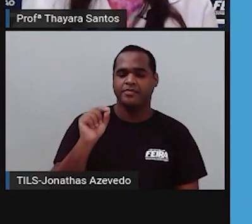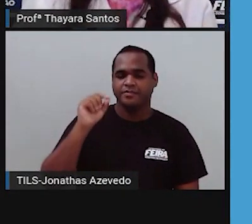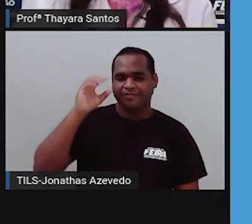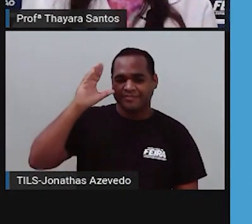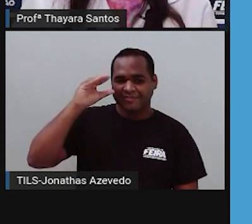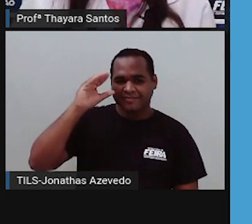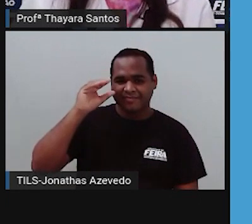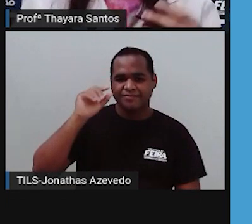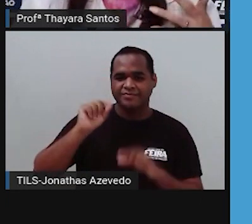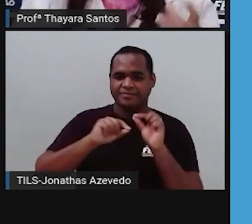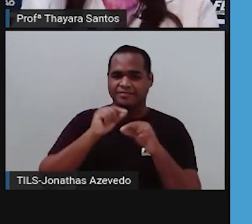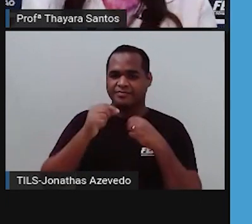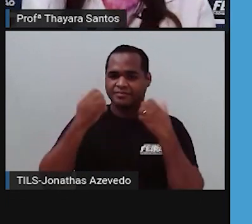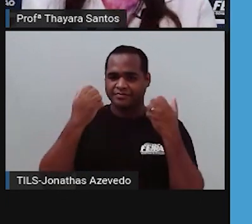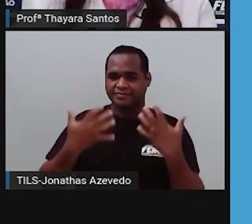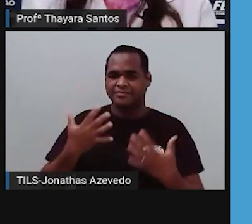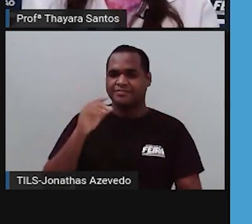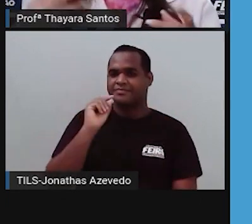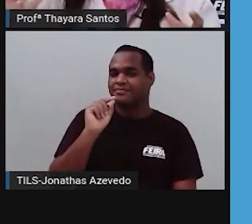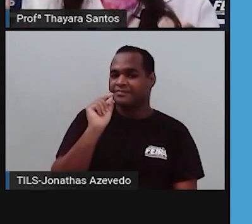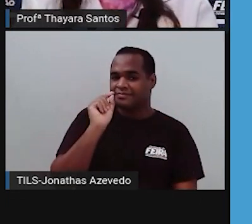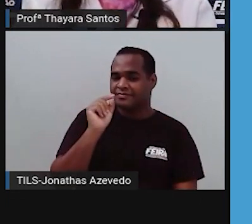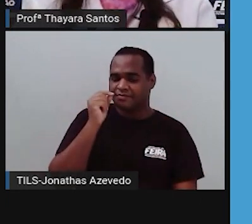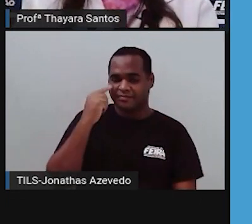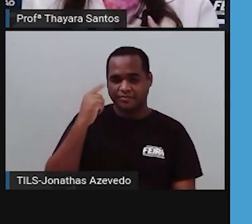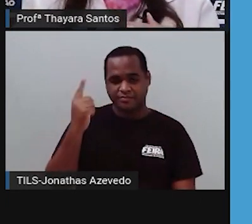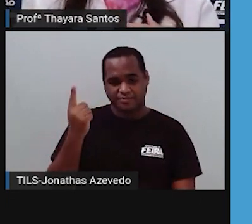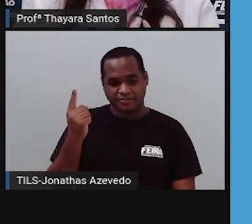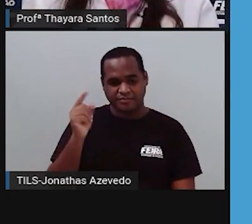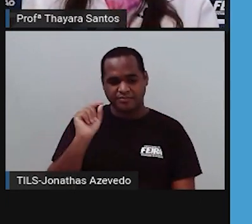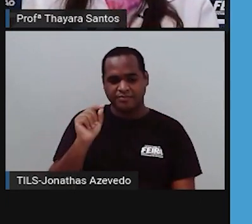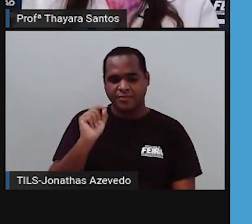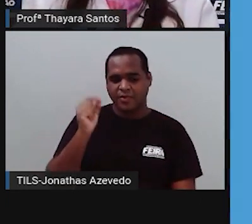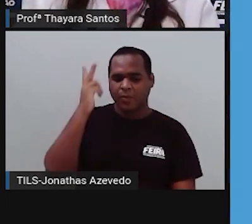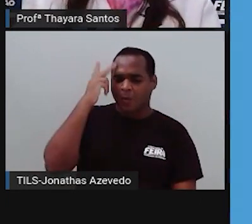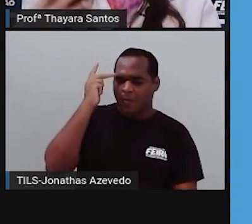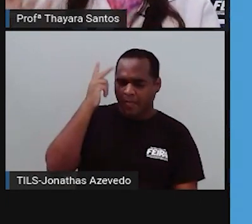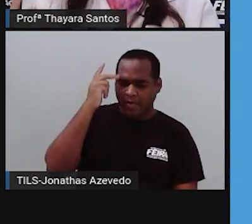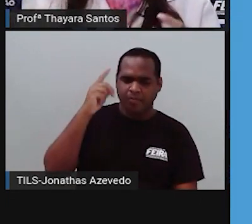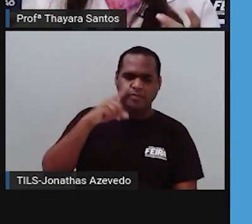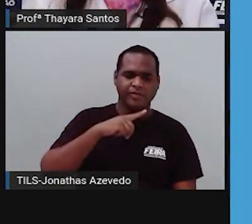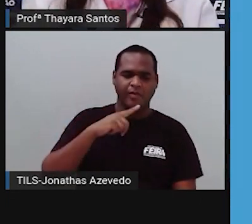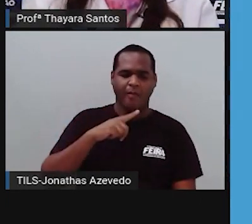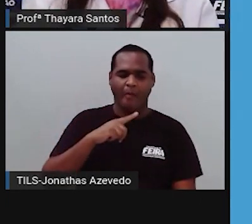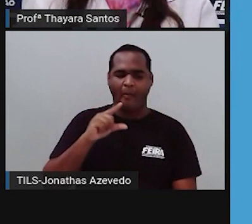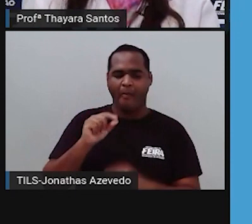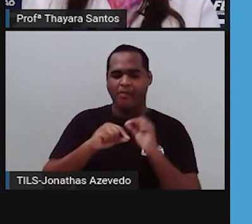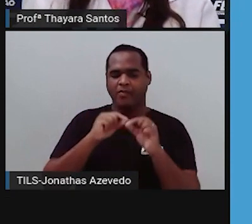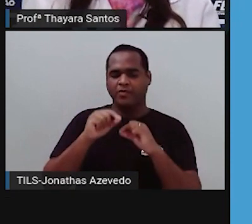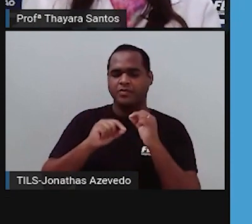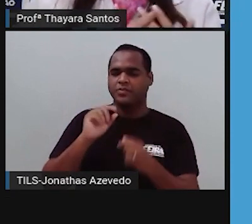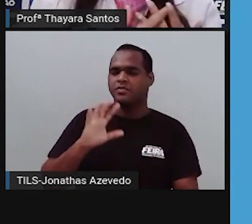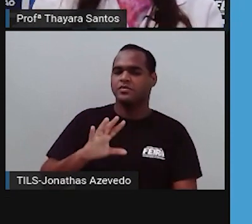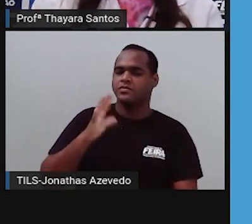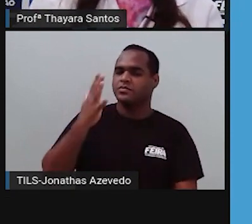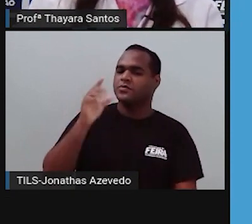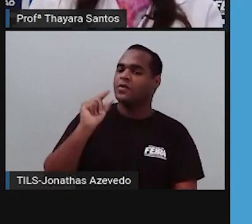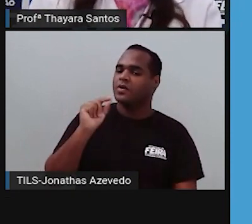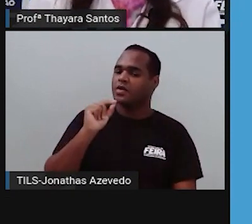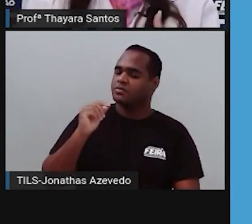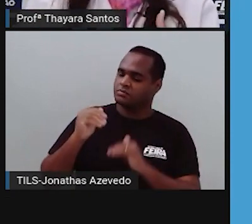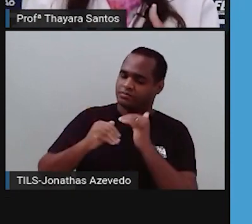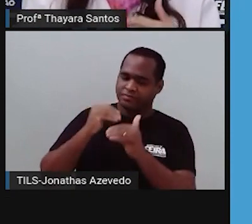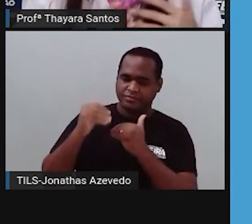curiosidade para vocês. A gente viu aqui a fertilização de forma natural, né? Como é que ela ocorre, como é que ocorre esse